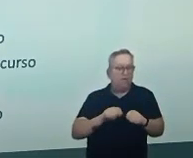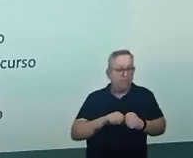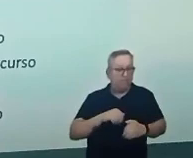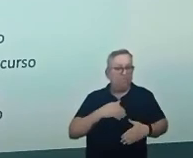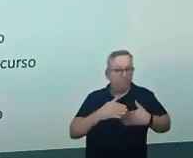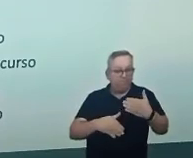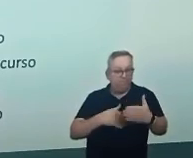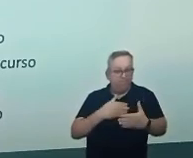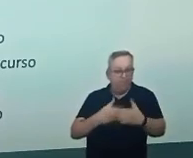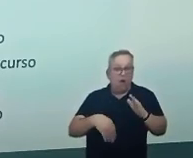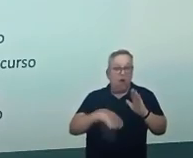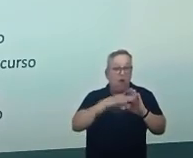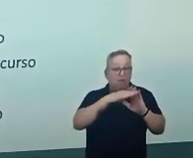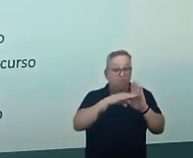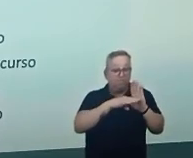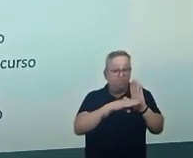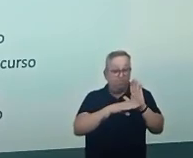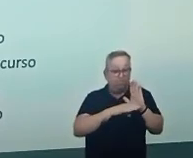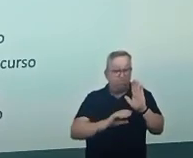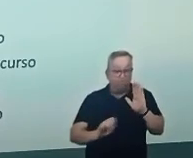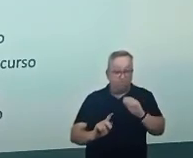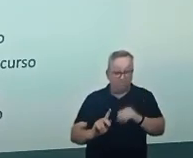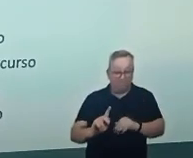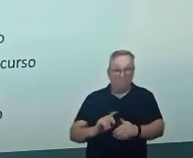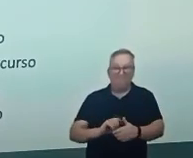de classificação, tá bom?